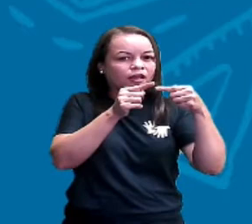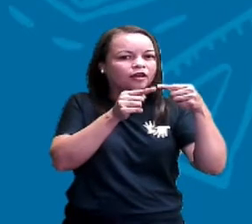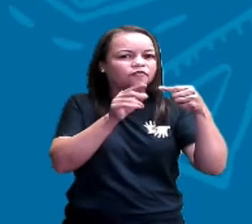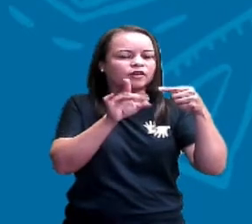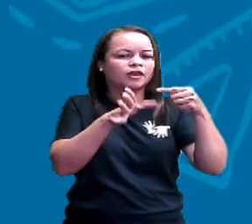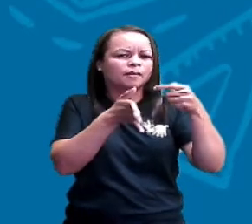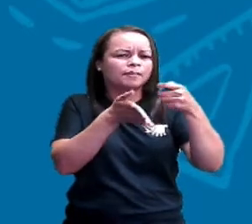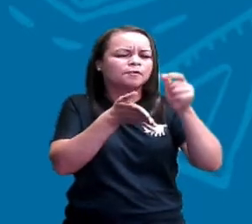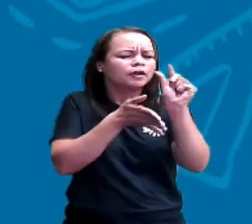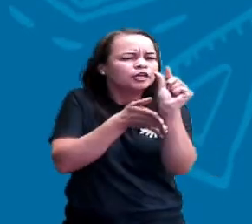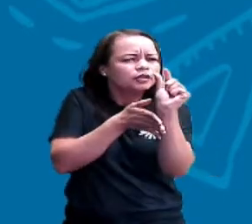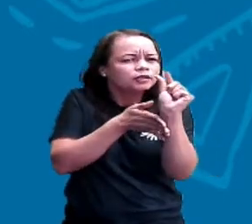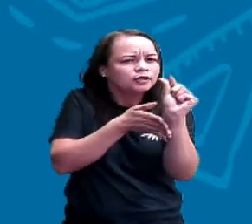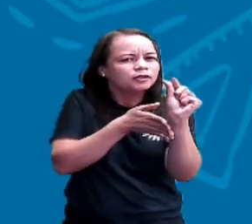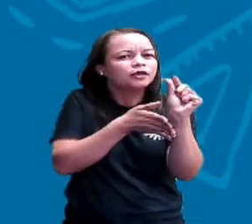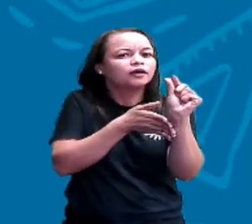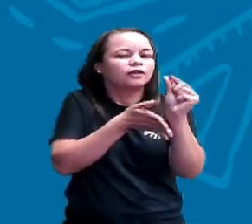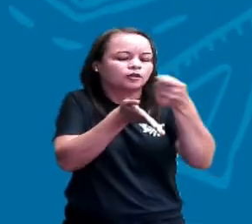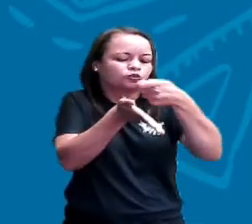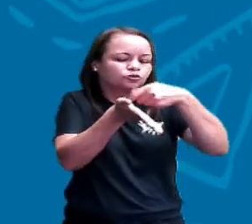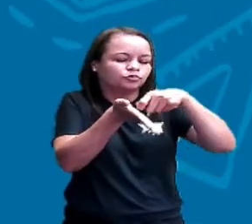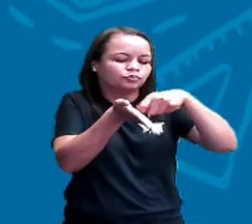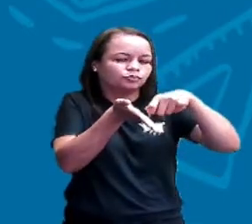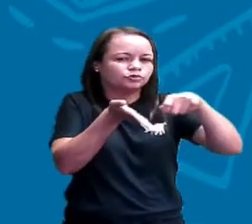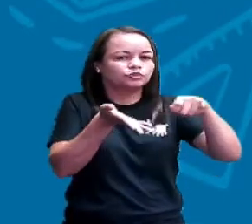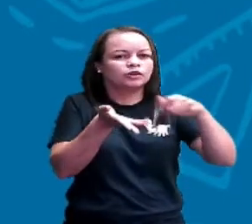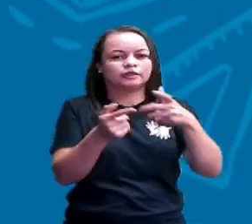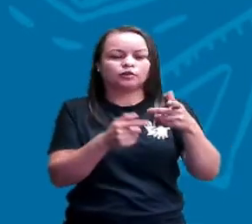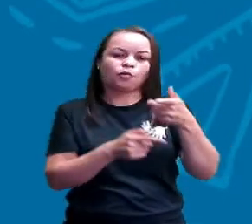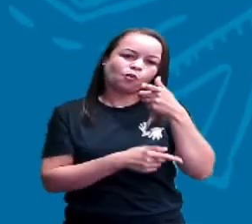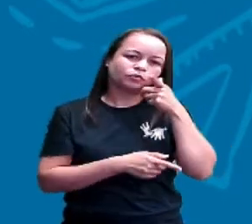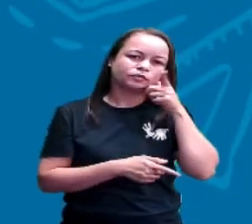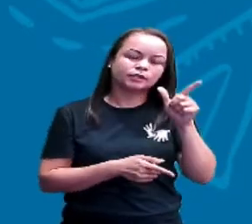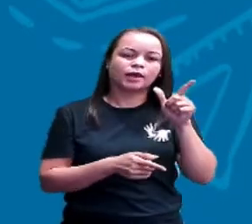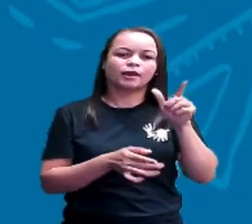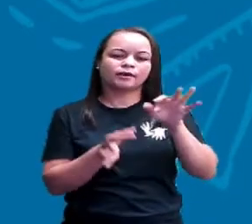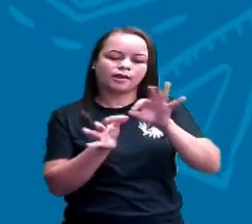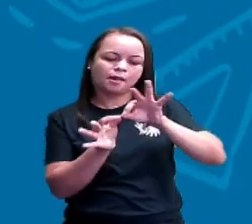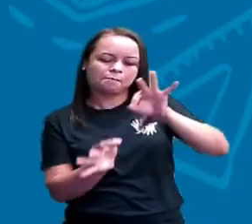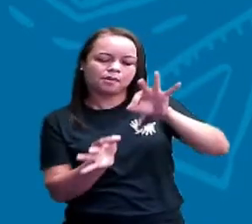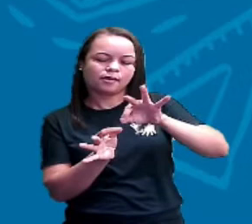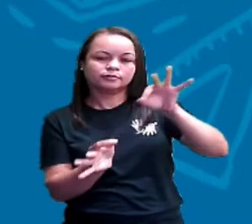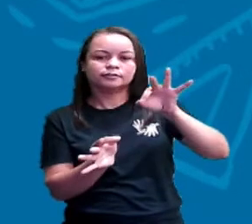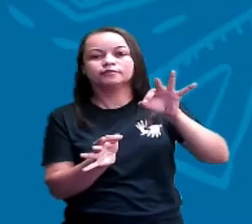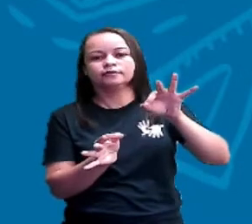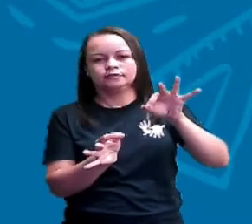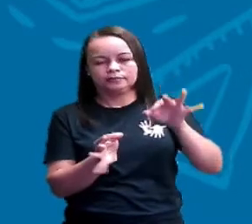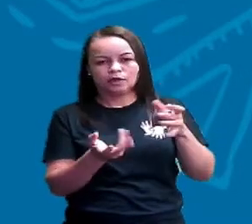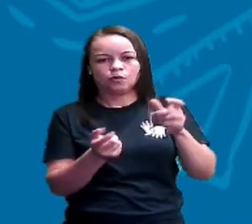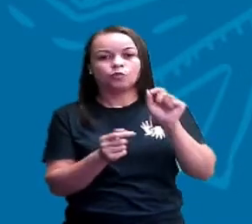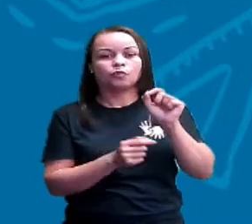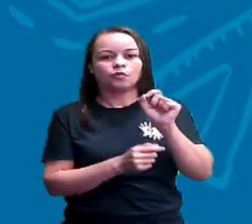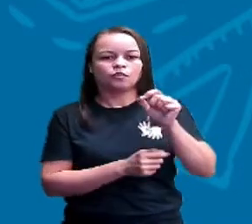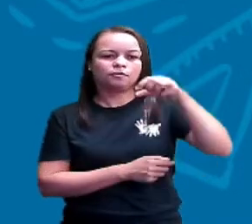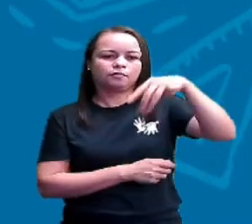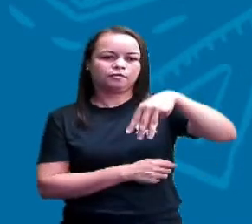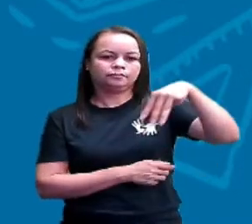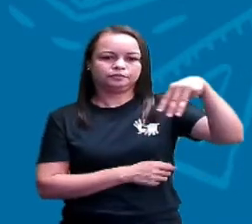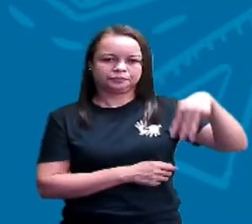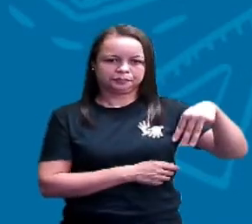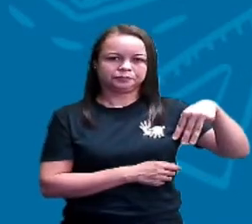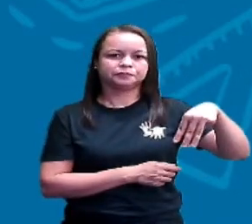muito pequenininha. Então, ó, a gente vai conseguir fazer essa medição aí com o